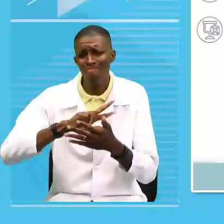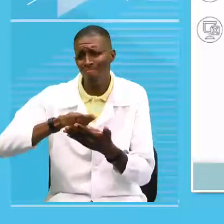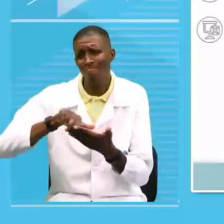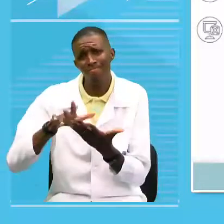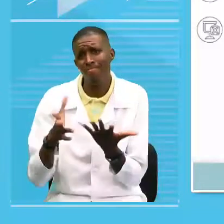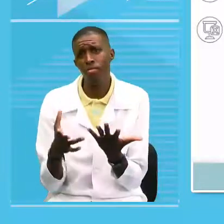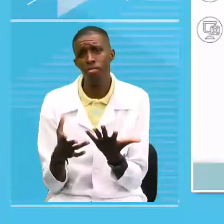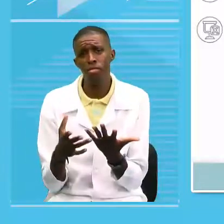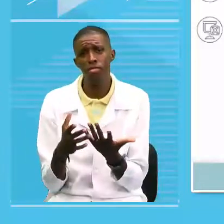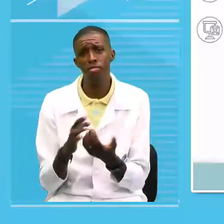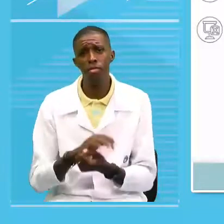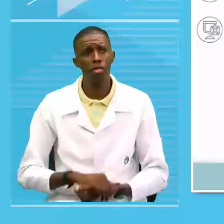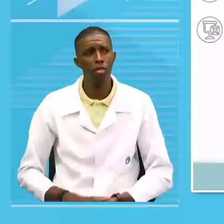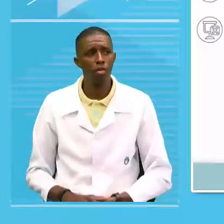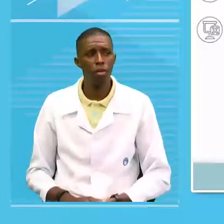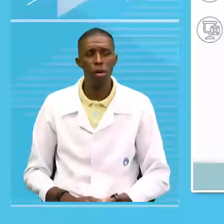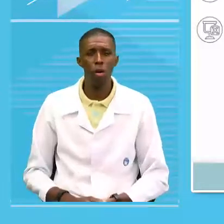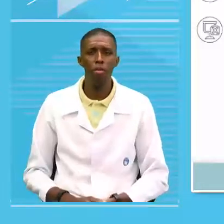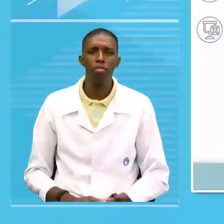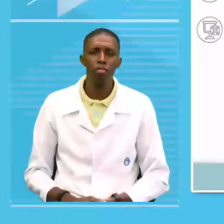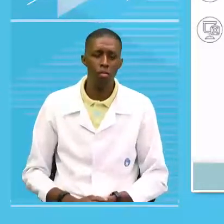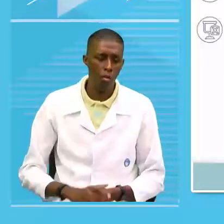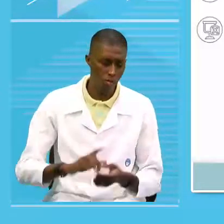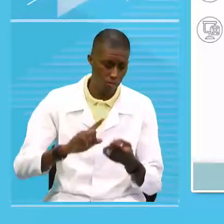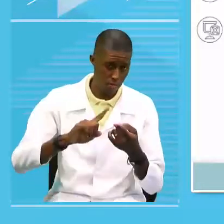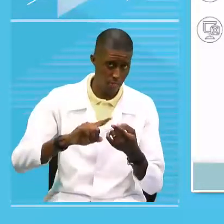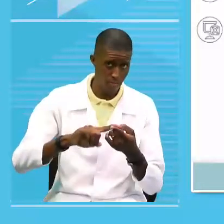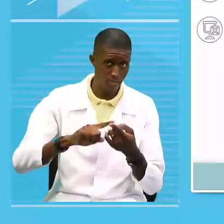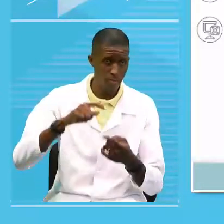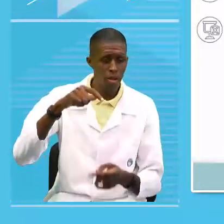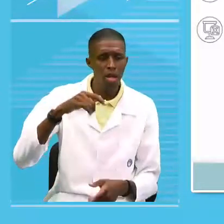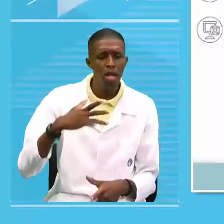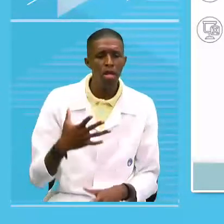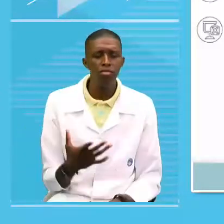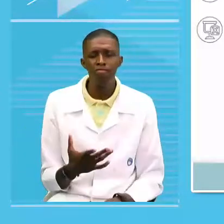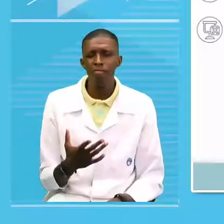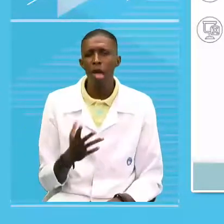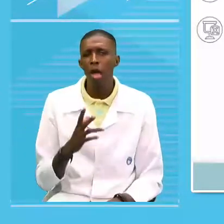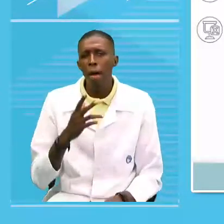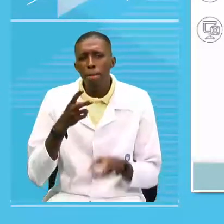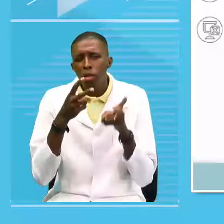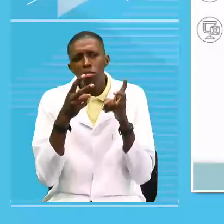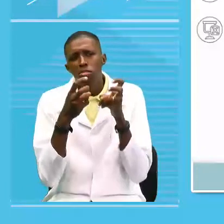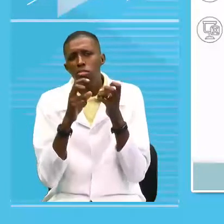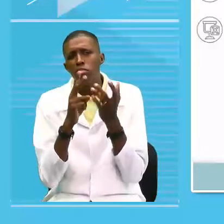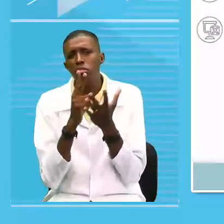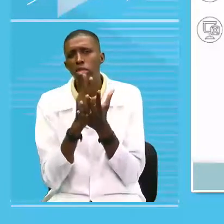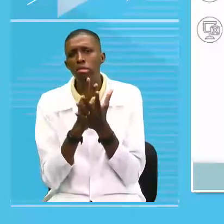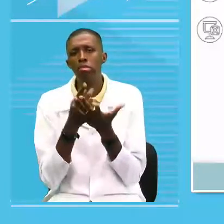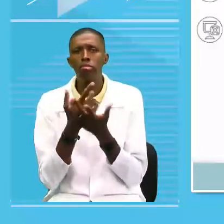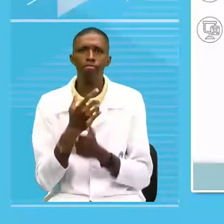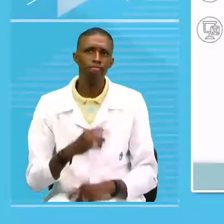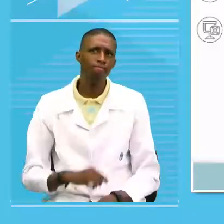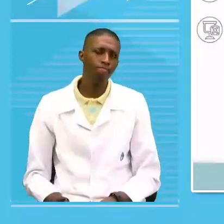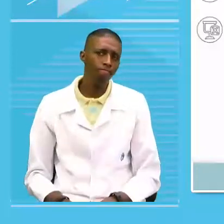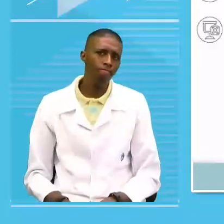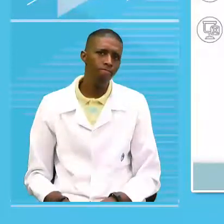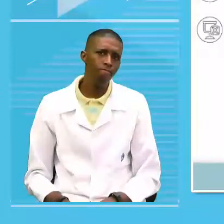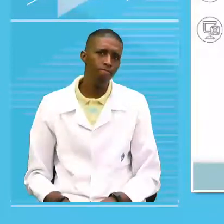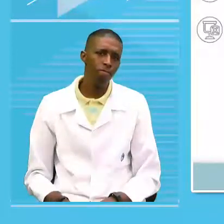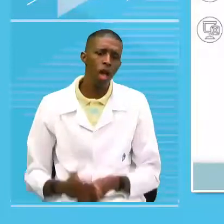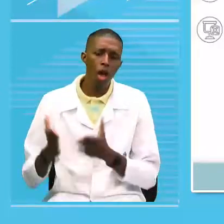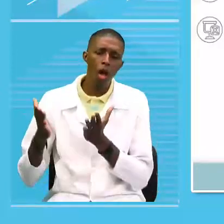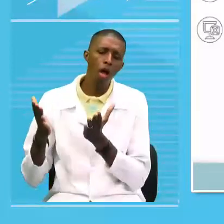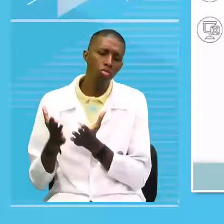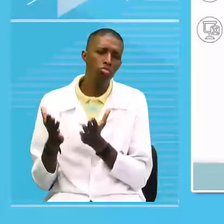eu sinto que hoje a gente não faz mais isso né Eu agora uma experiência própria Nossa às vezes eu me pego